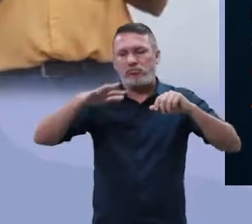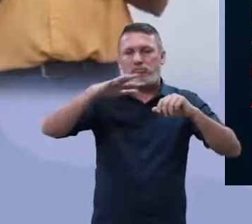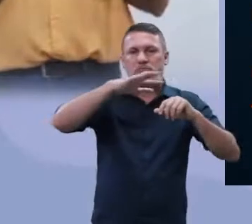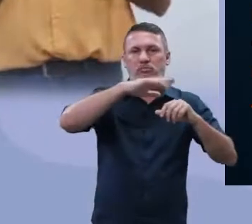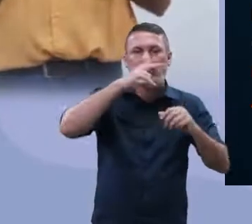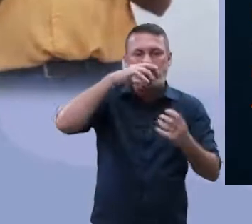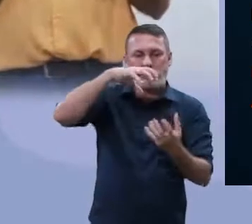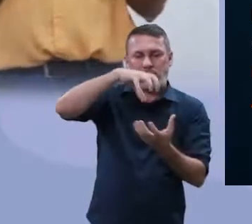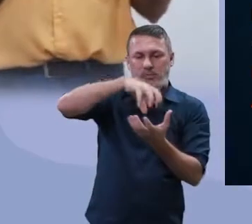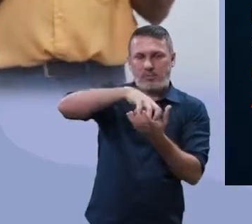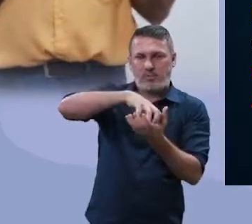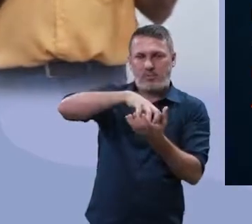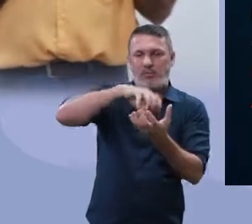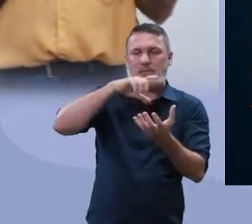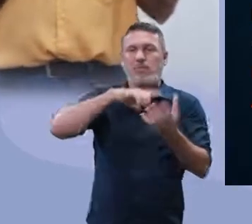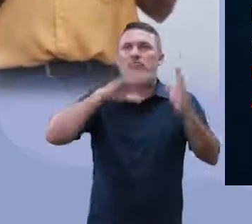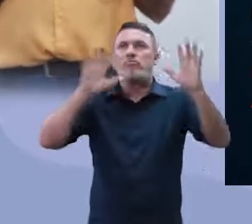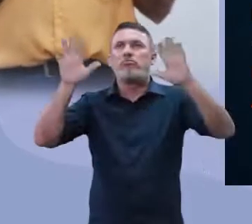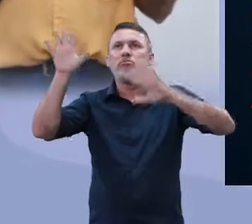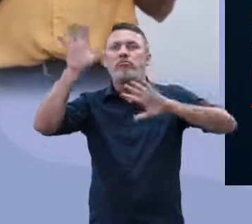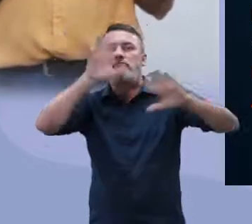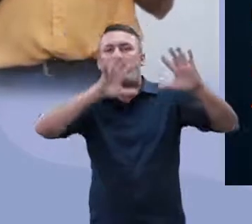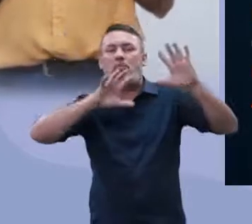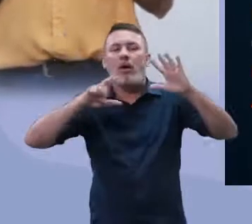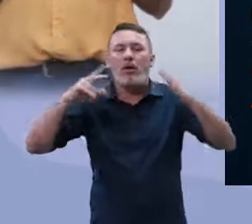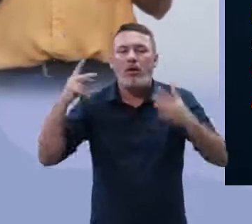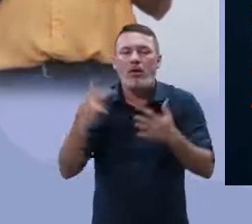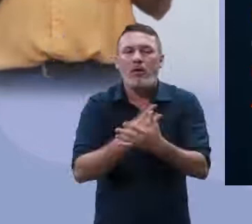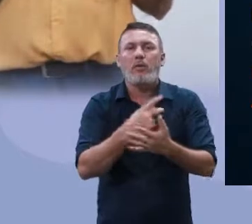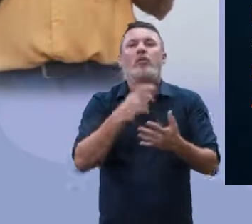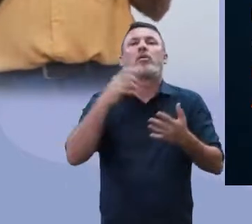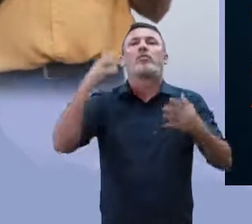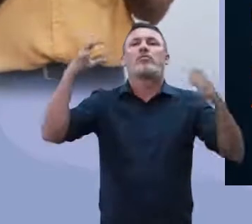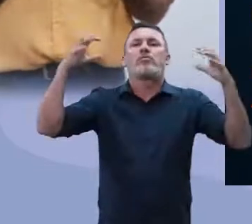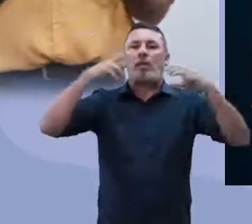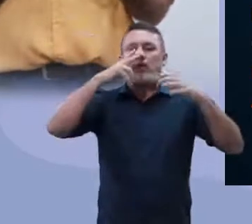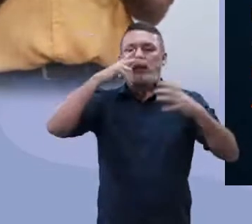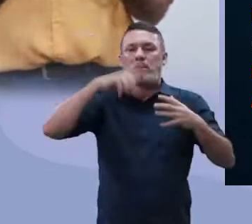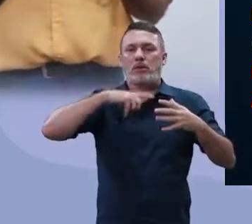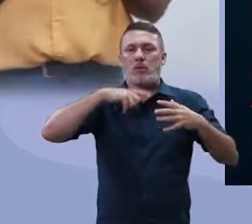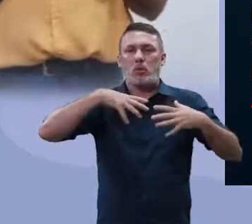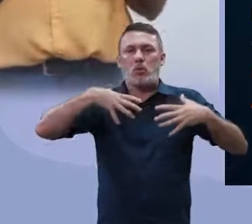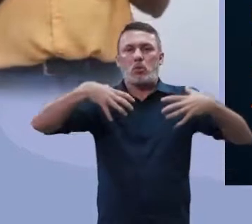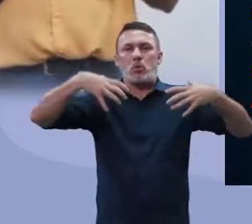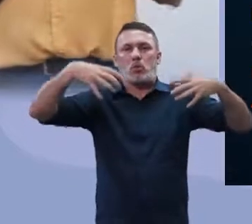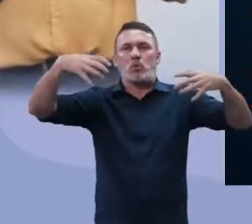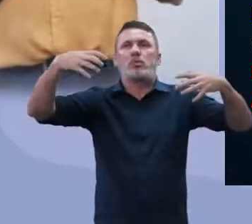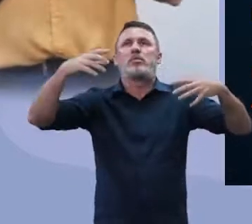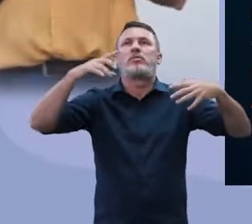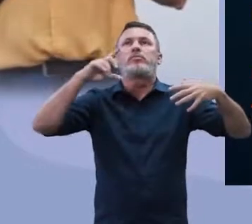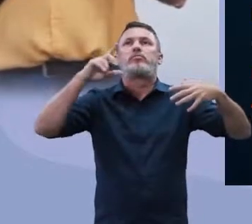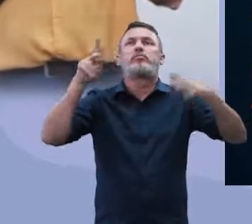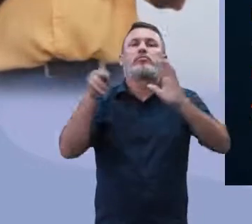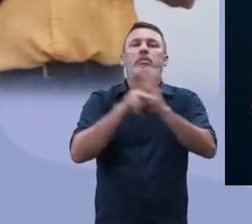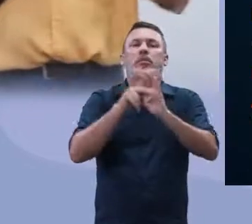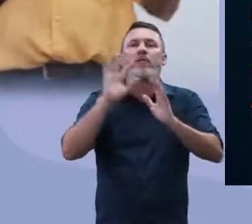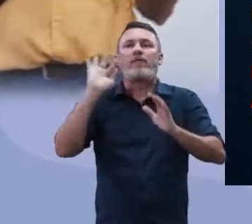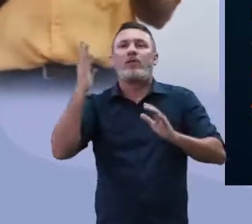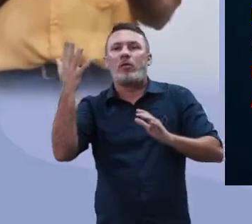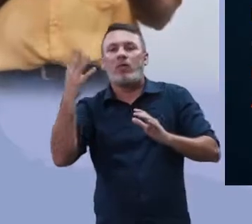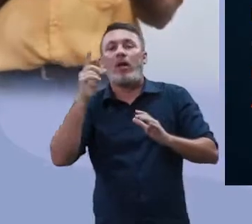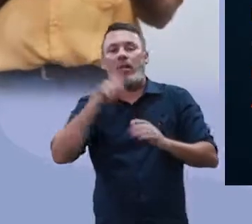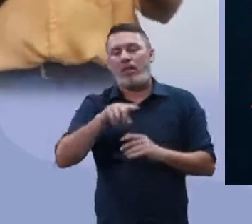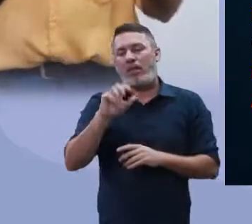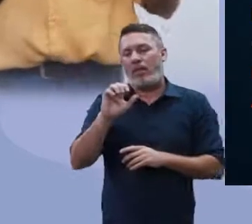do núcleo e a estruturação de uma, vamos dizer assim, uma força gravitacional. E esse campo gravitacional gera a